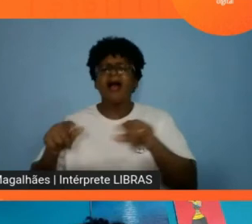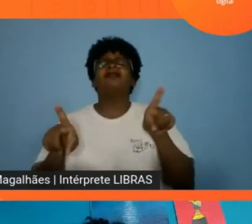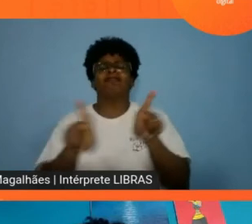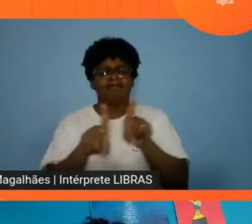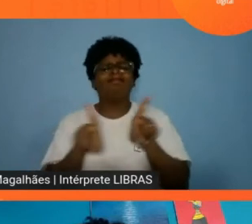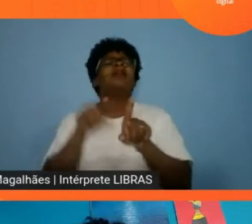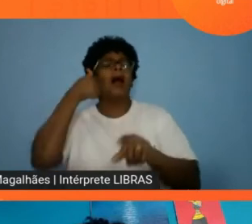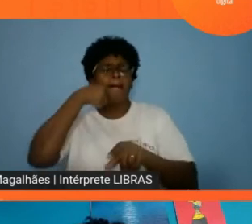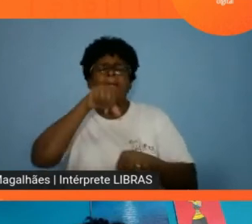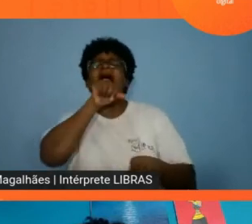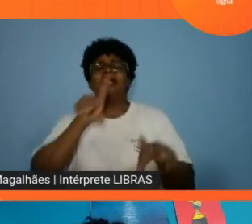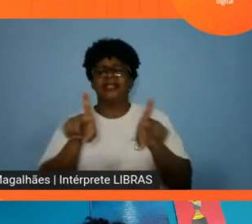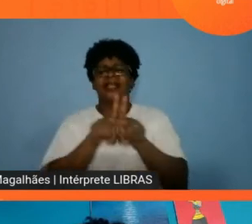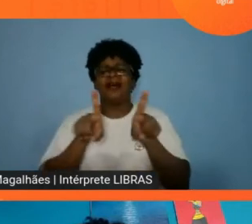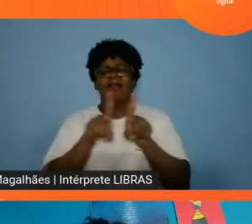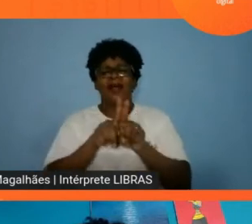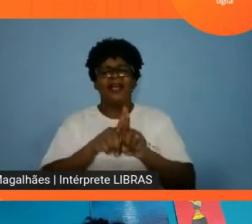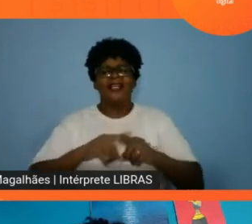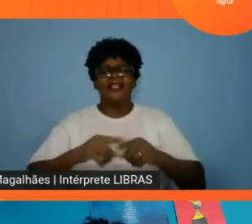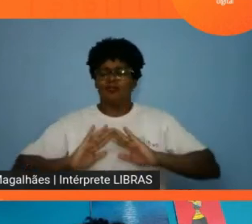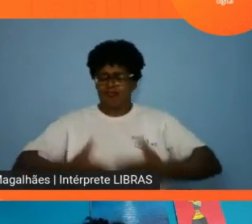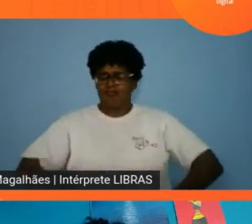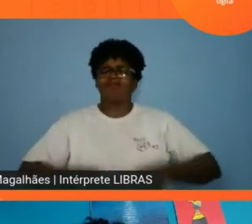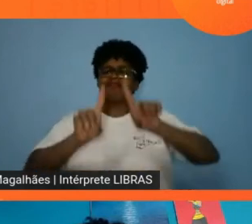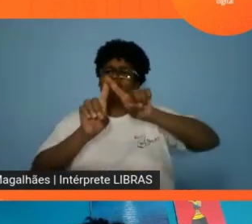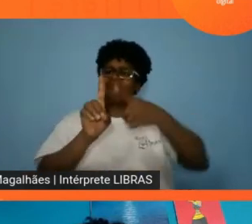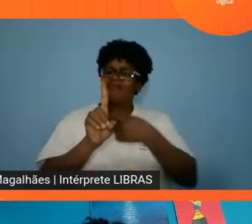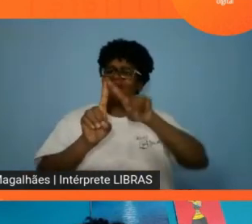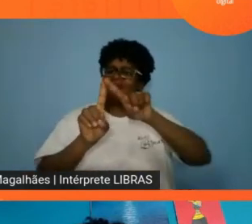de um novo passarinho que cresce no meu ventre nesse momento.